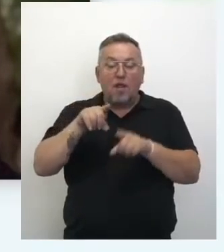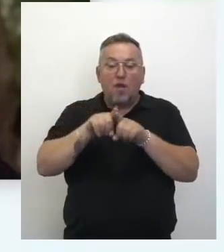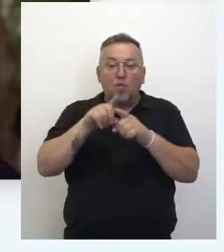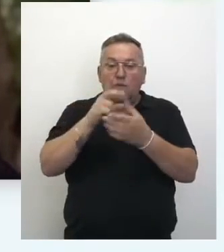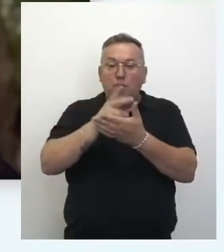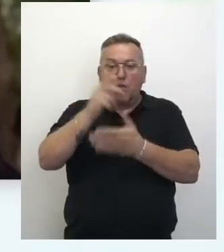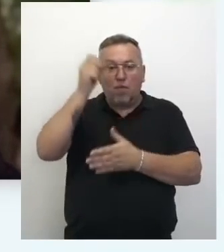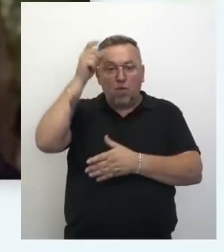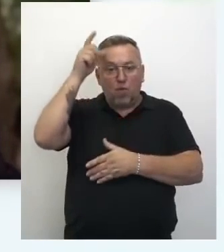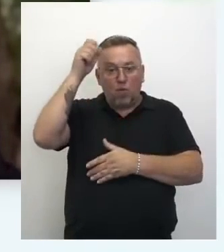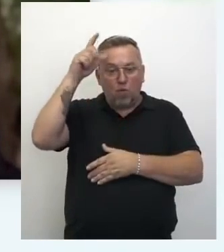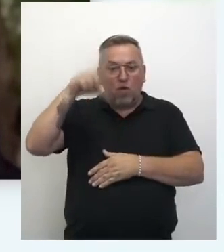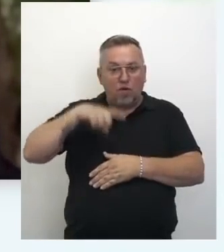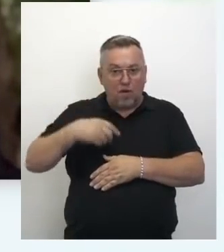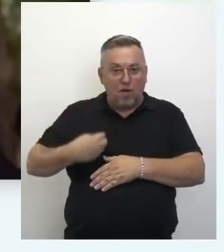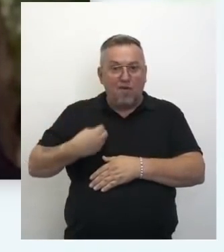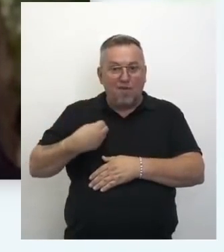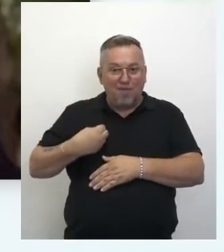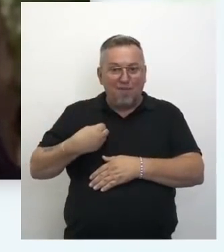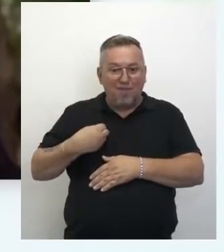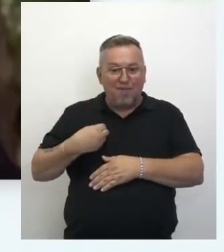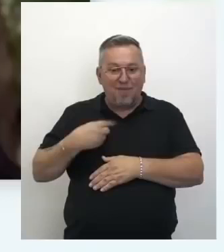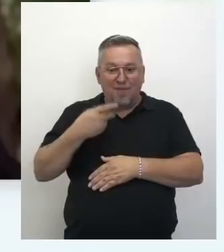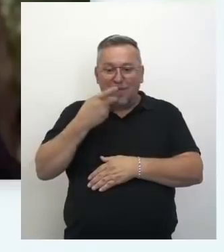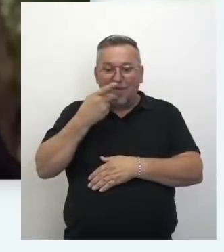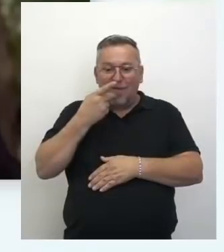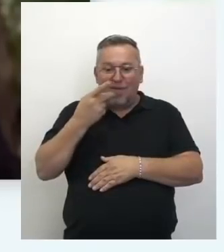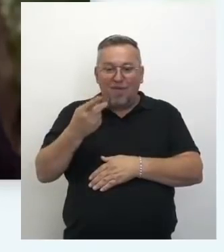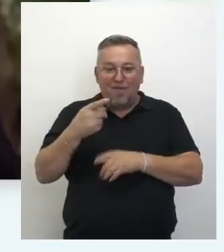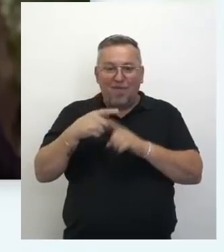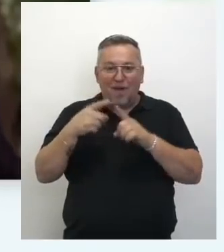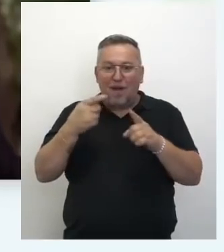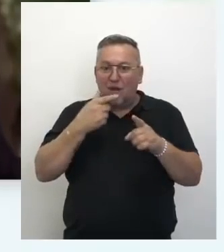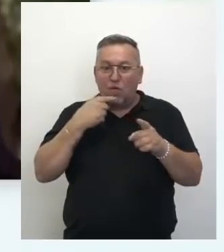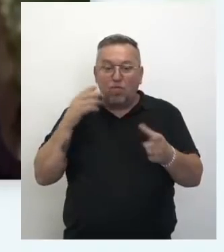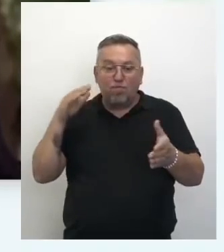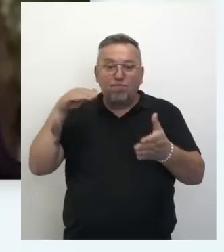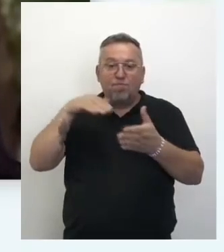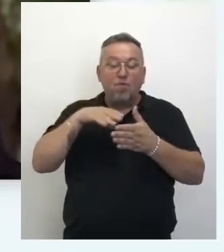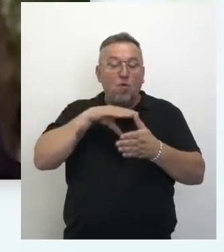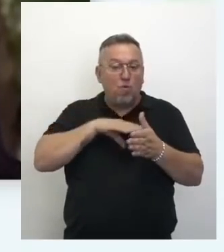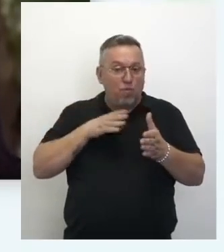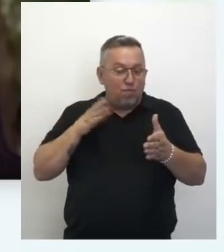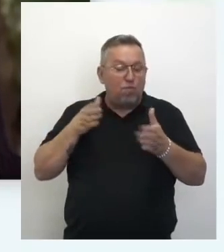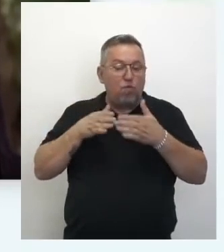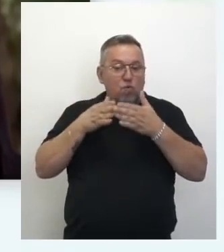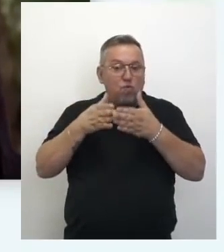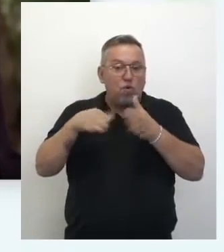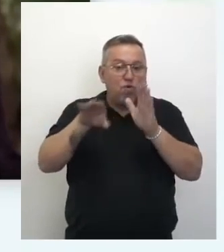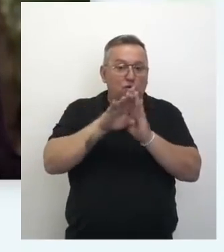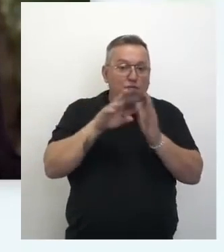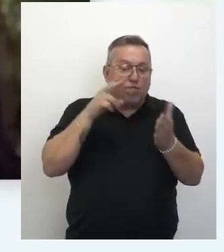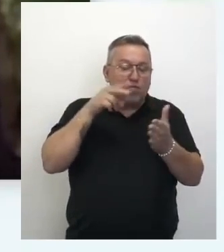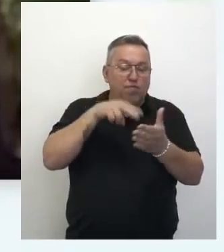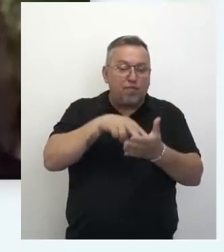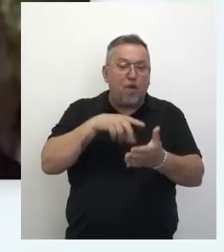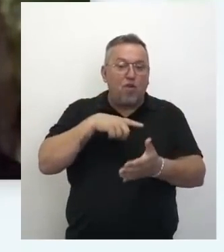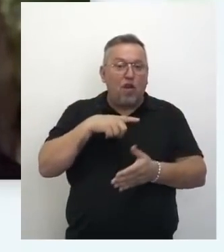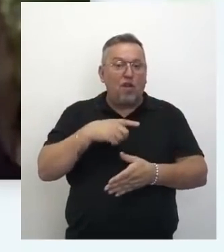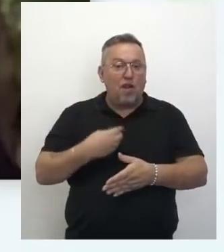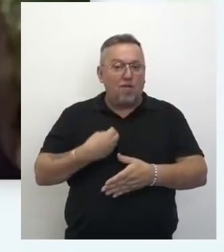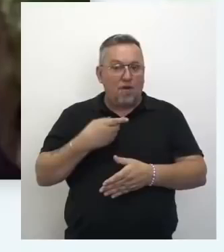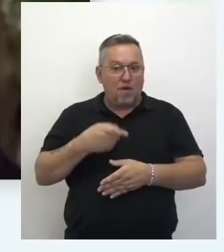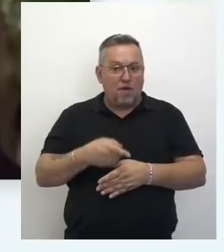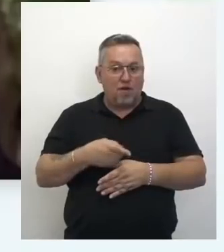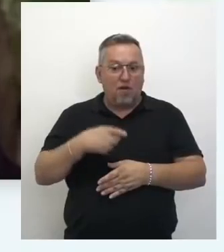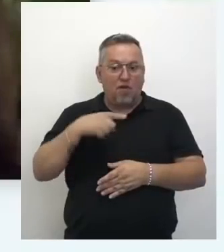já estávamos aqui quando diz que o tal do Pedro Álvares Cabral veio e descobriu, né? o Brasil, nós já estávamos aqui, então